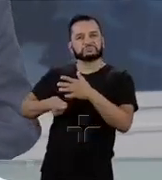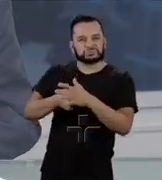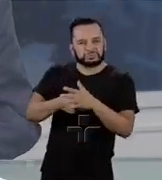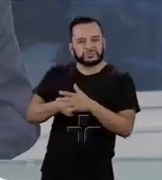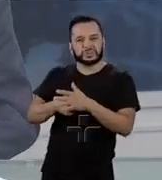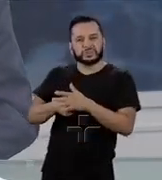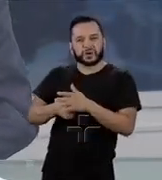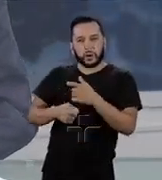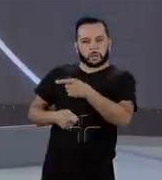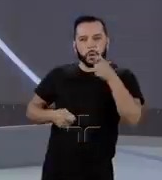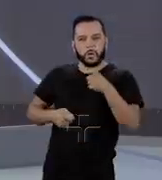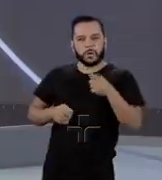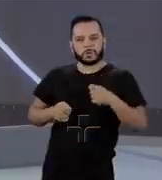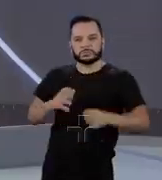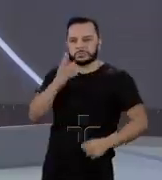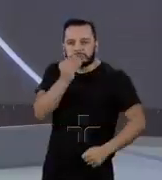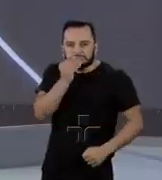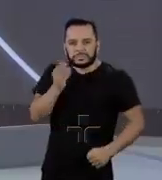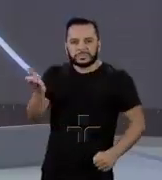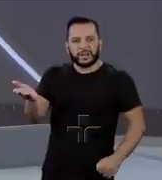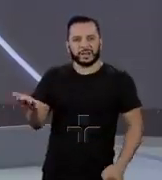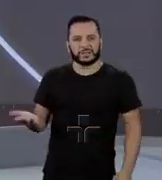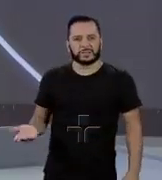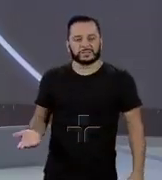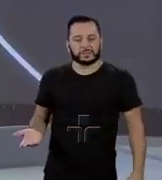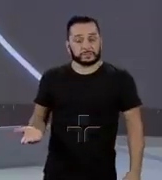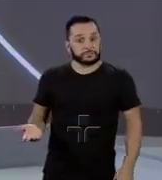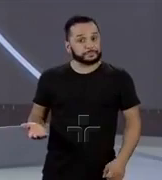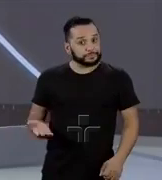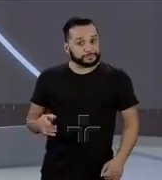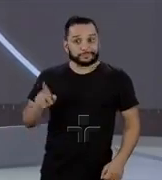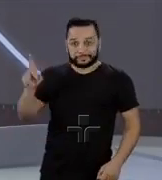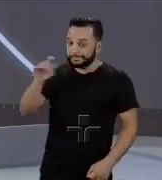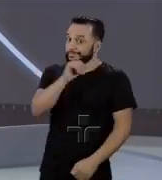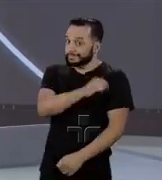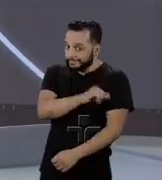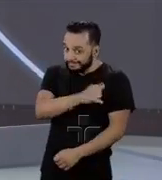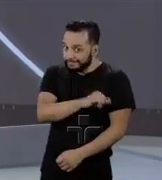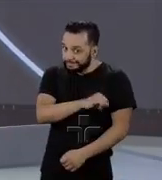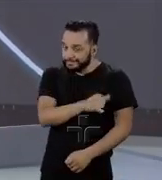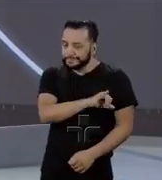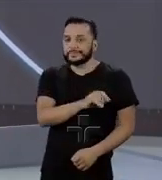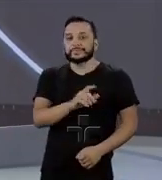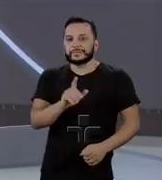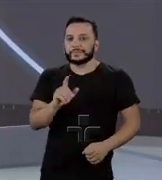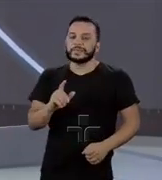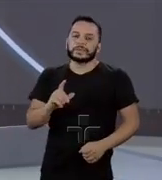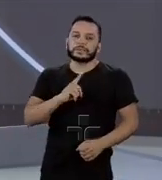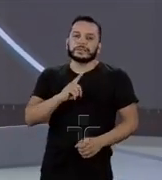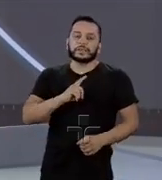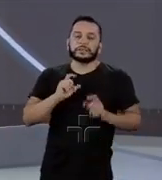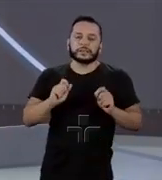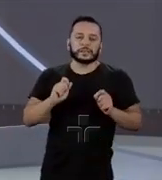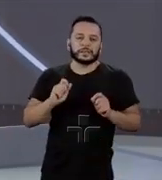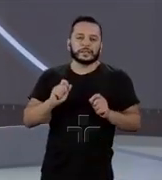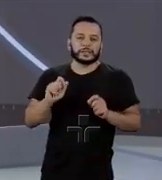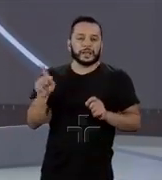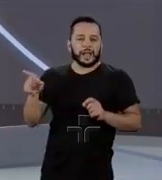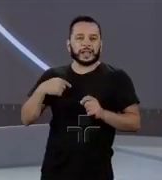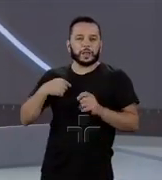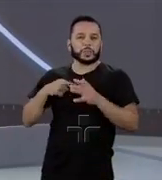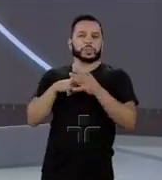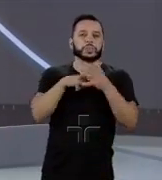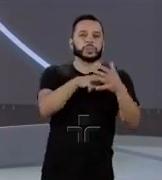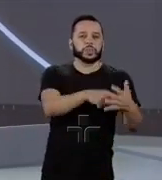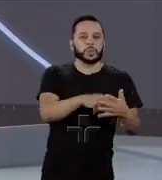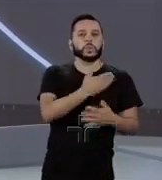acontecido. É o que sabemos, que ambas denunciavam os absurdos que acontecem no Rio e ambas representavam poderes do Estado, né? Então, quer dizer, são mortes